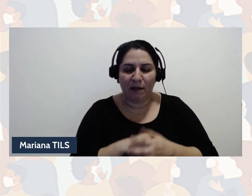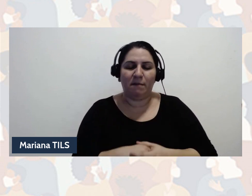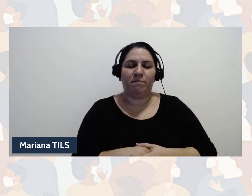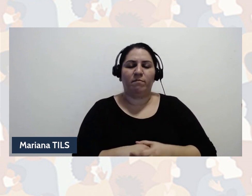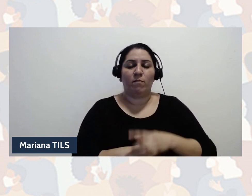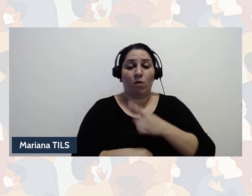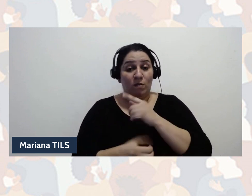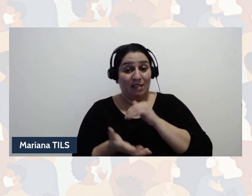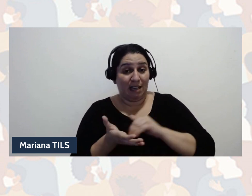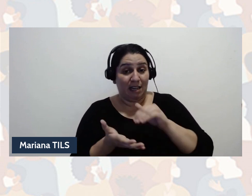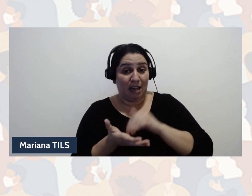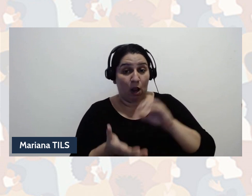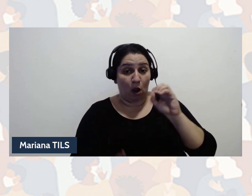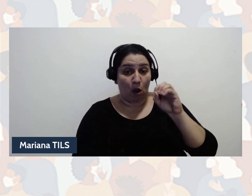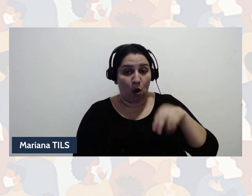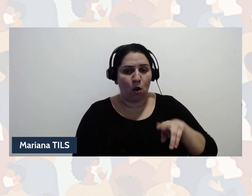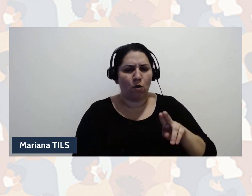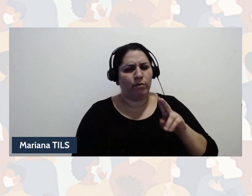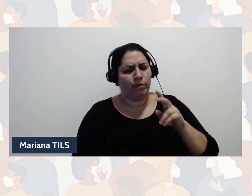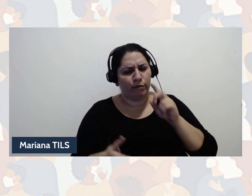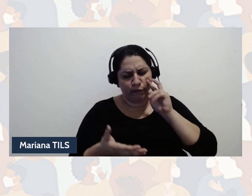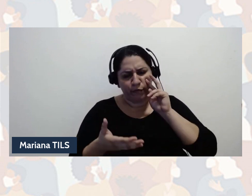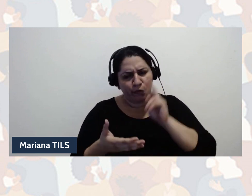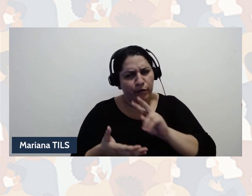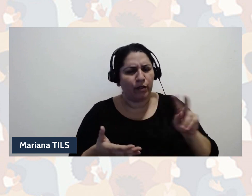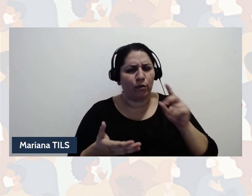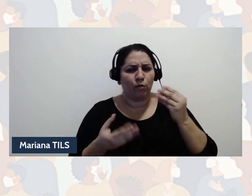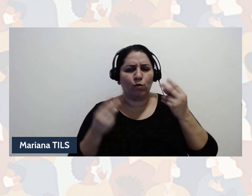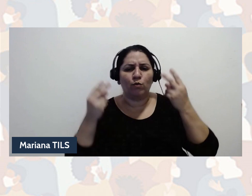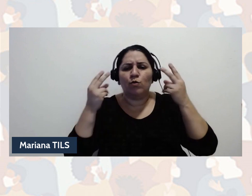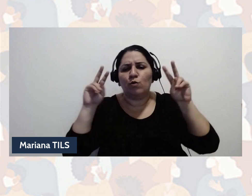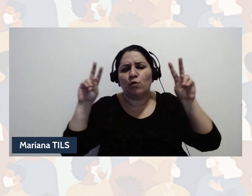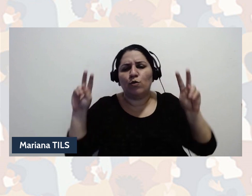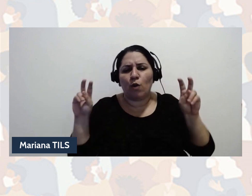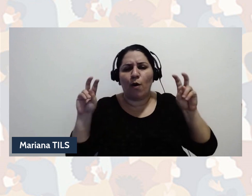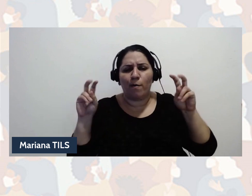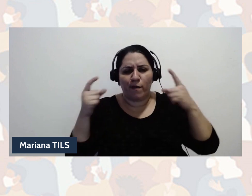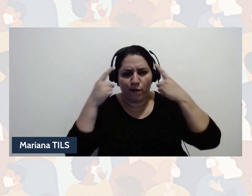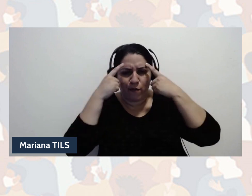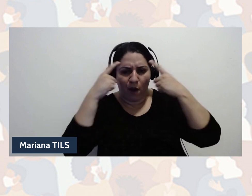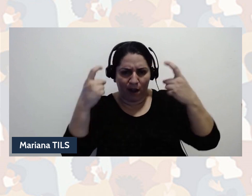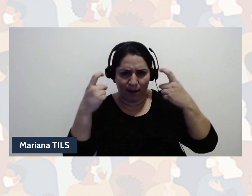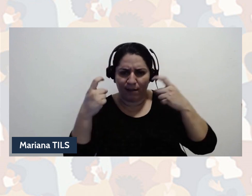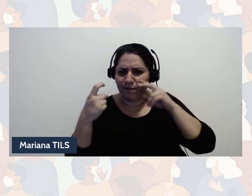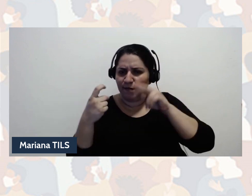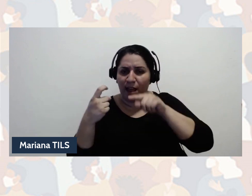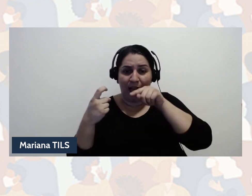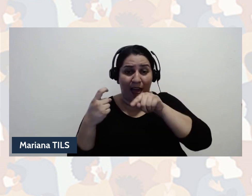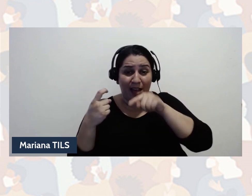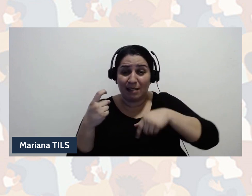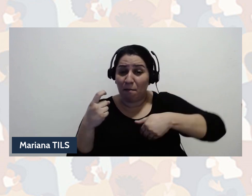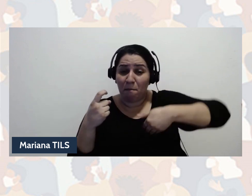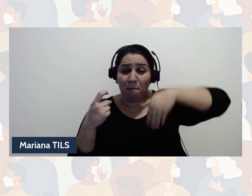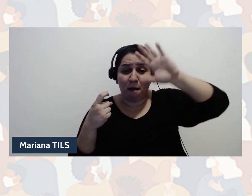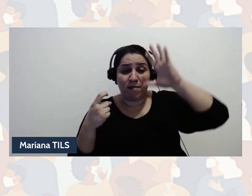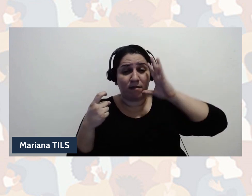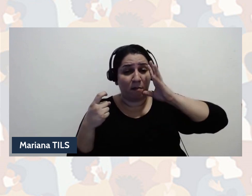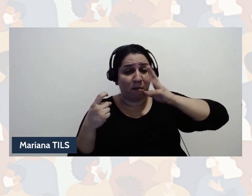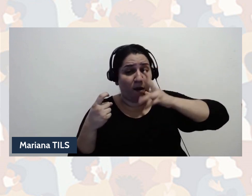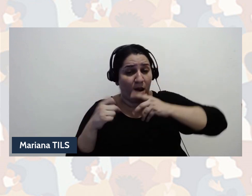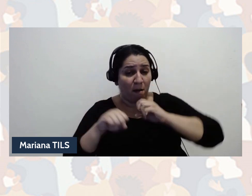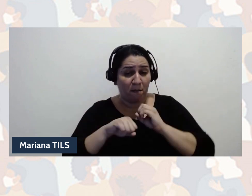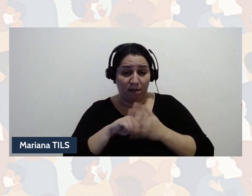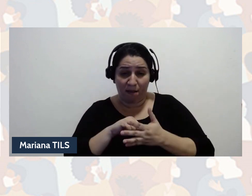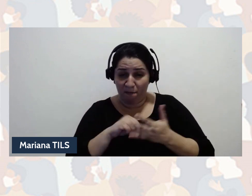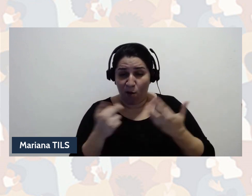ele voltou a avaliar essa violência contra as mulheres como a pandemia mais longa e mortal do mundo, pois uma mulher é morta a